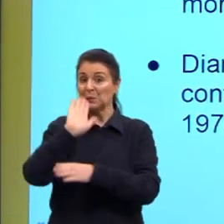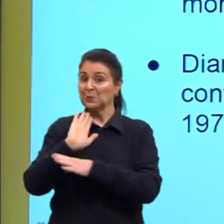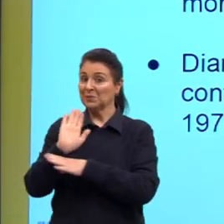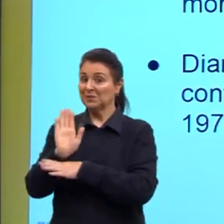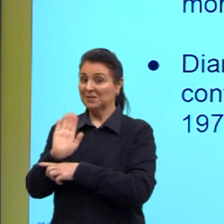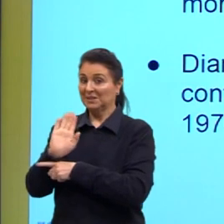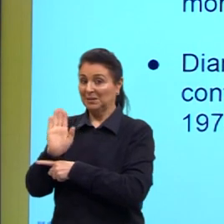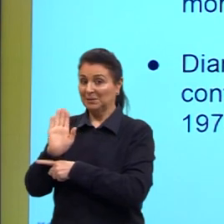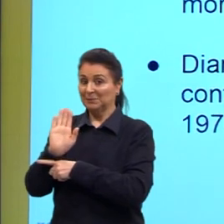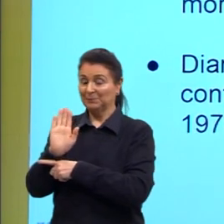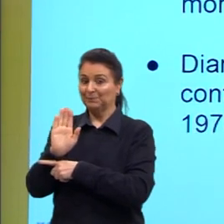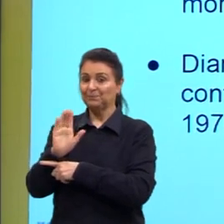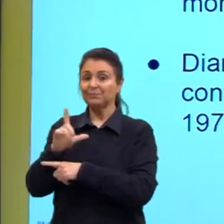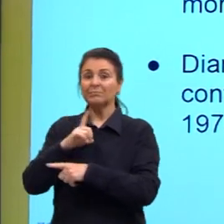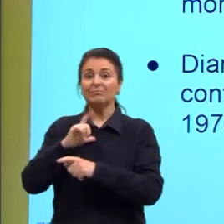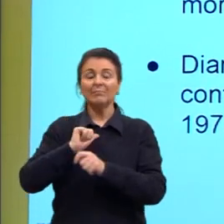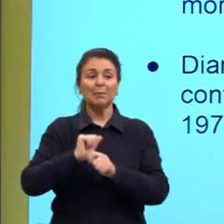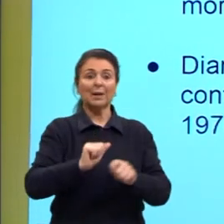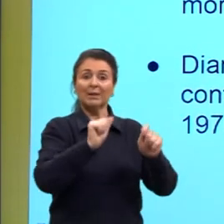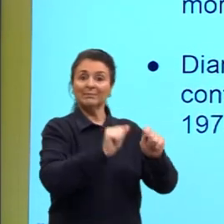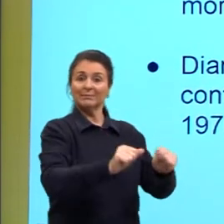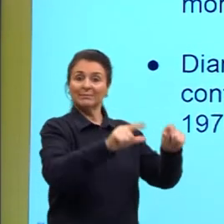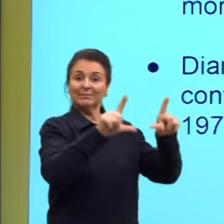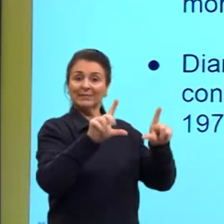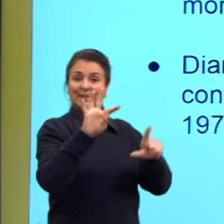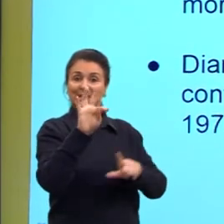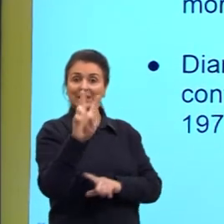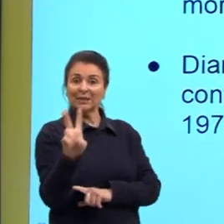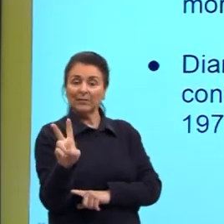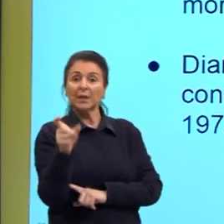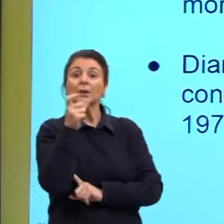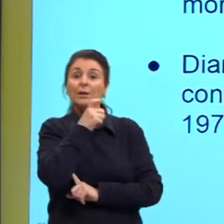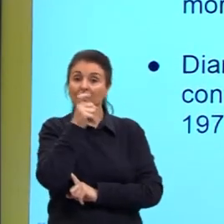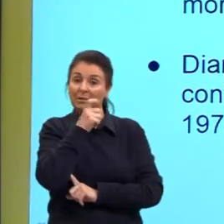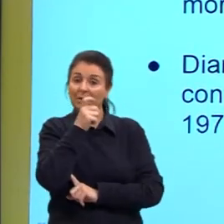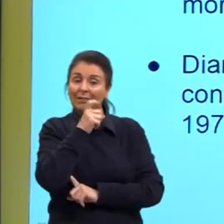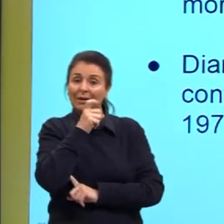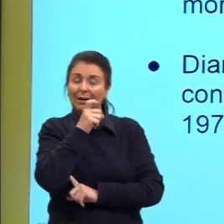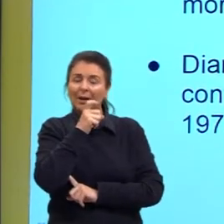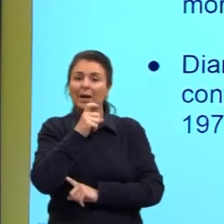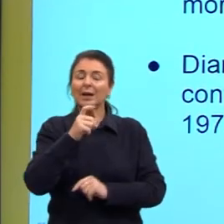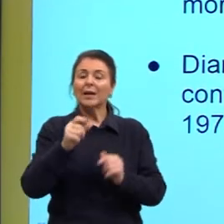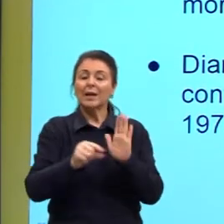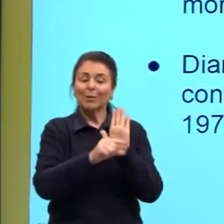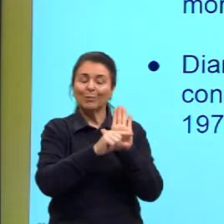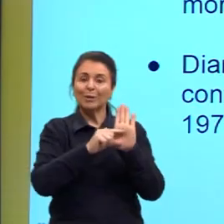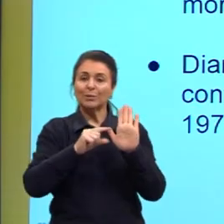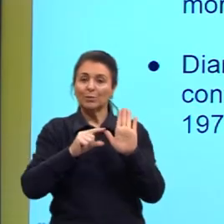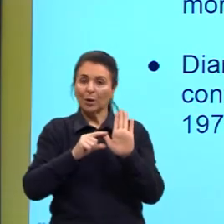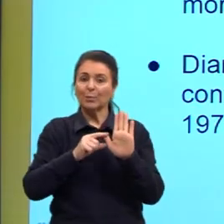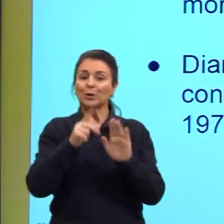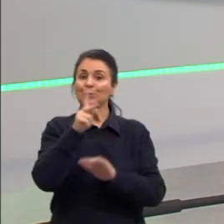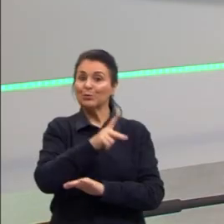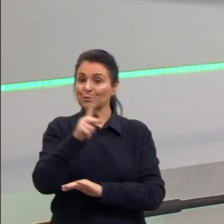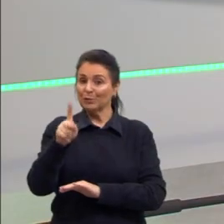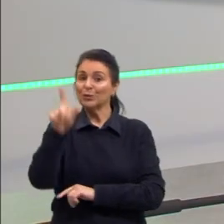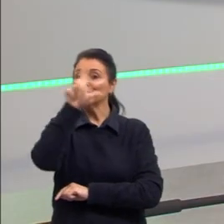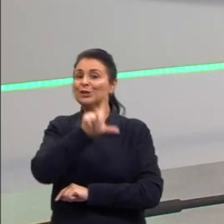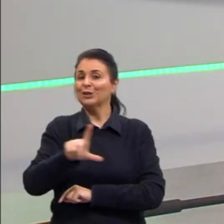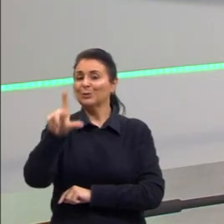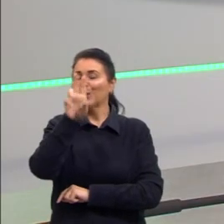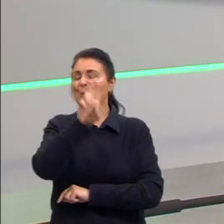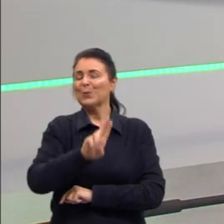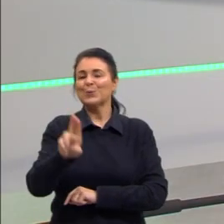cinema para televisão Então ela foi feita de novela também e ela é uma das obras assim que muitos professores de literatura